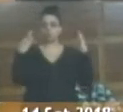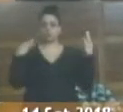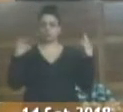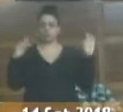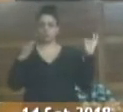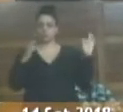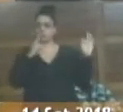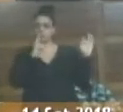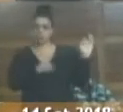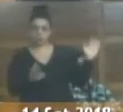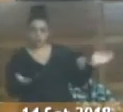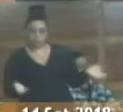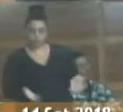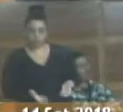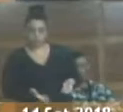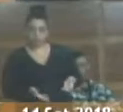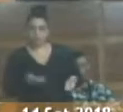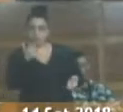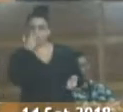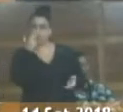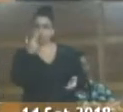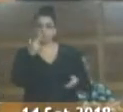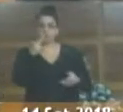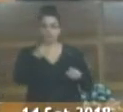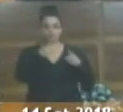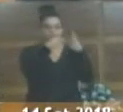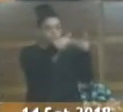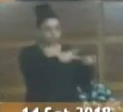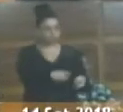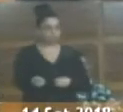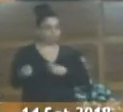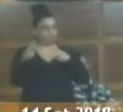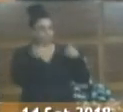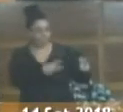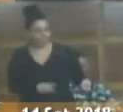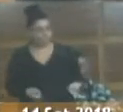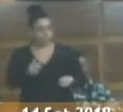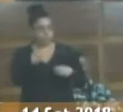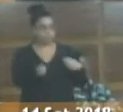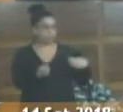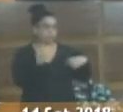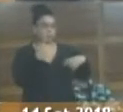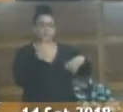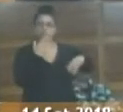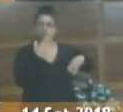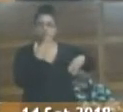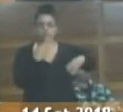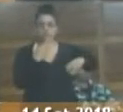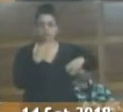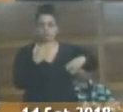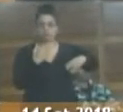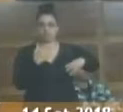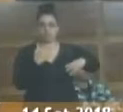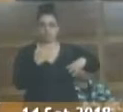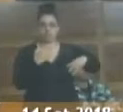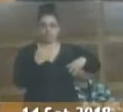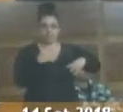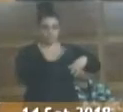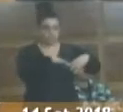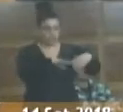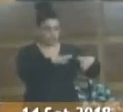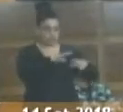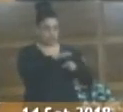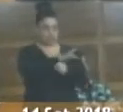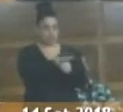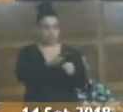é uma sobreexploração de uma única atividade. A Baía da Ilha Grande é um território